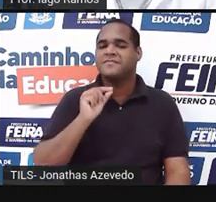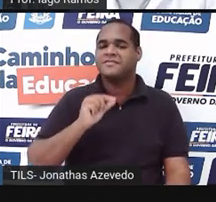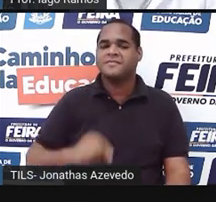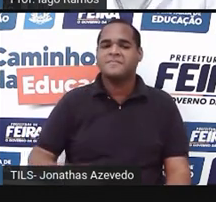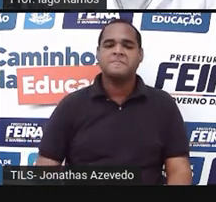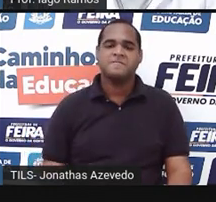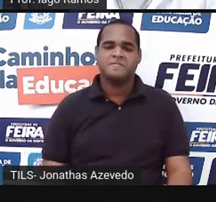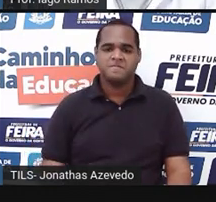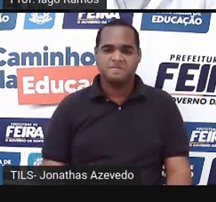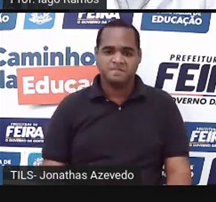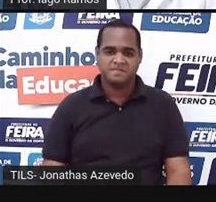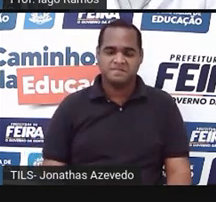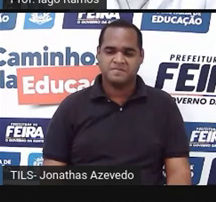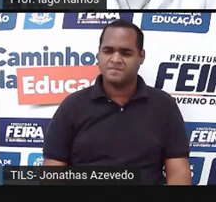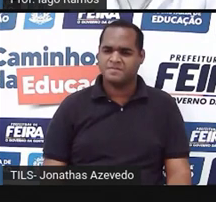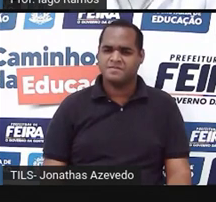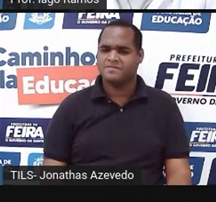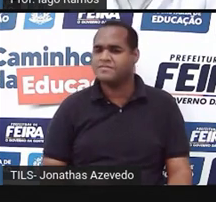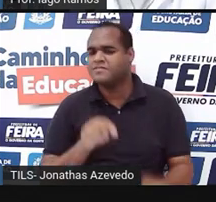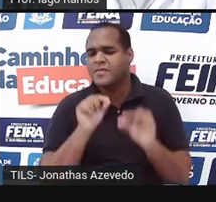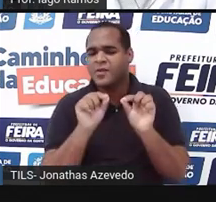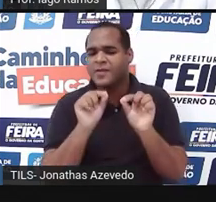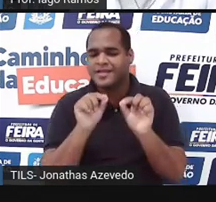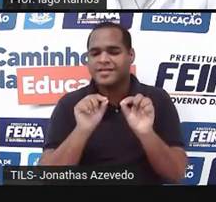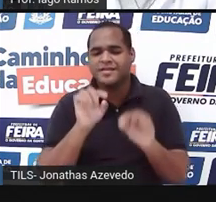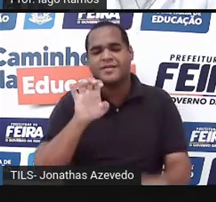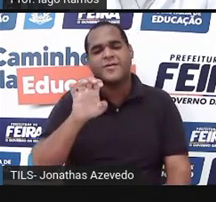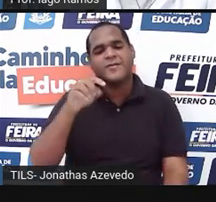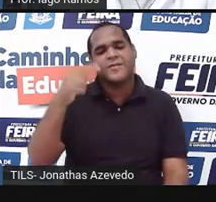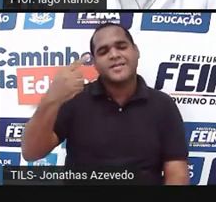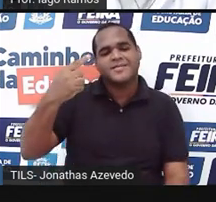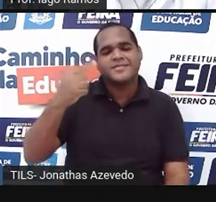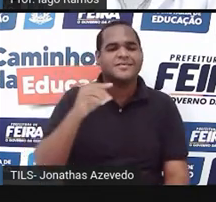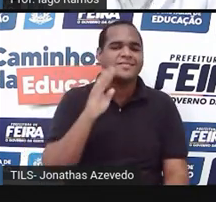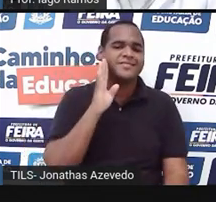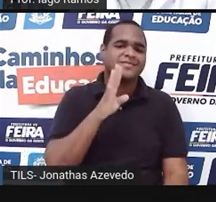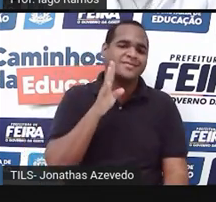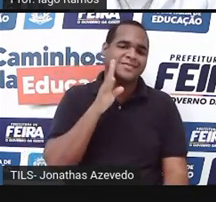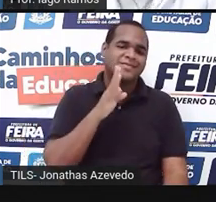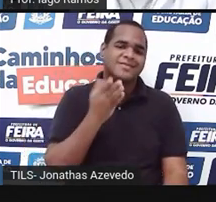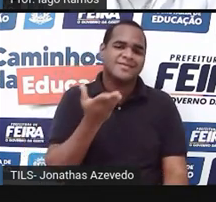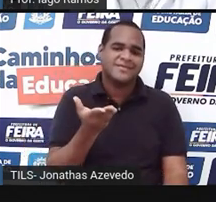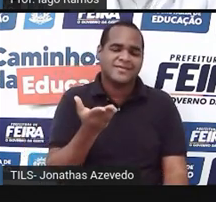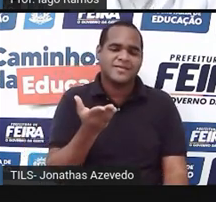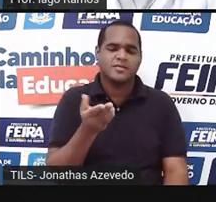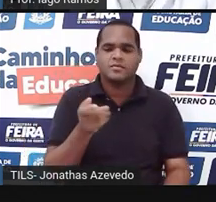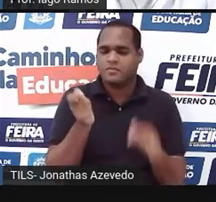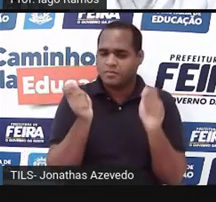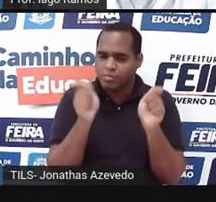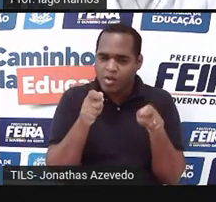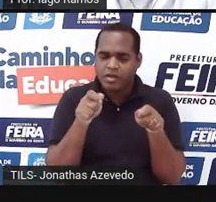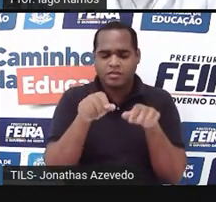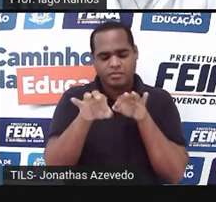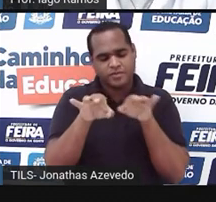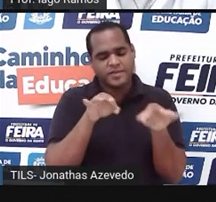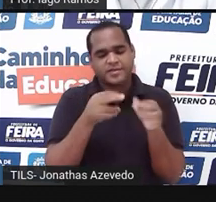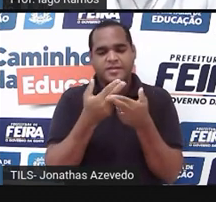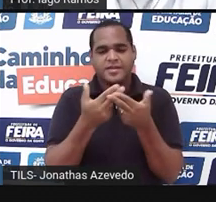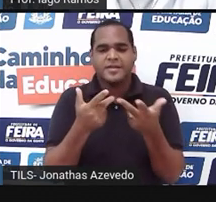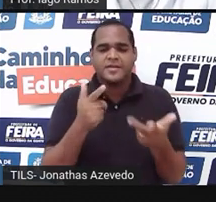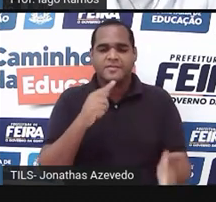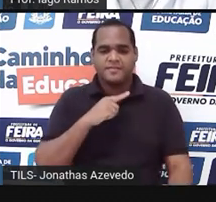é uma equação um tanto legal né E você pode resolver esse tipo de